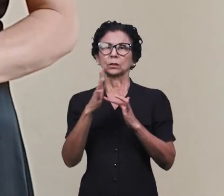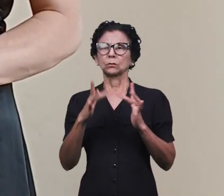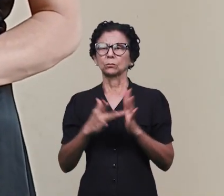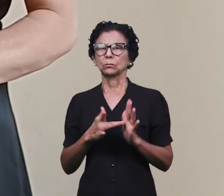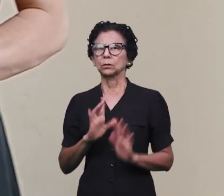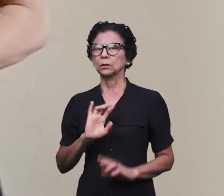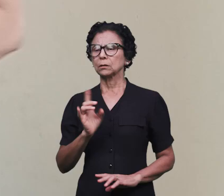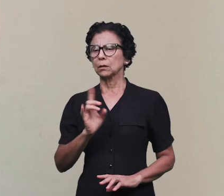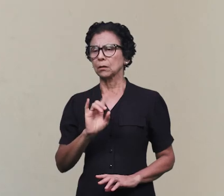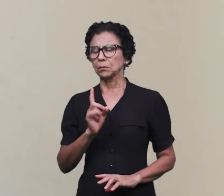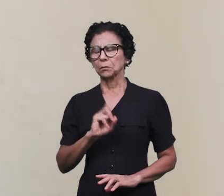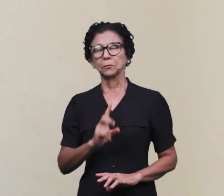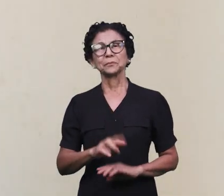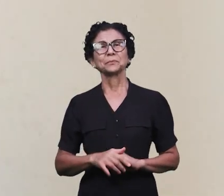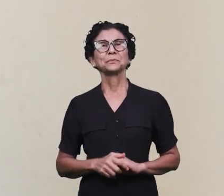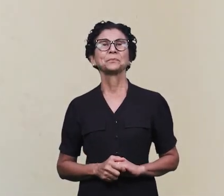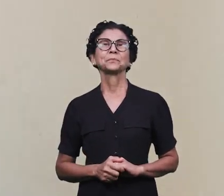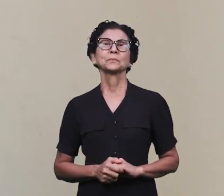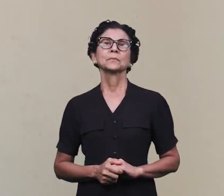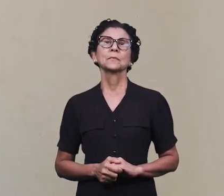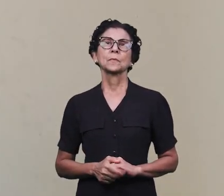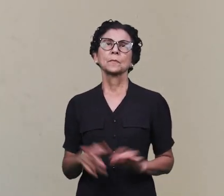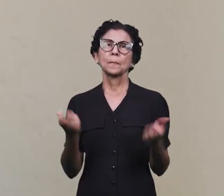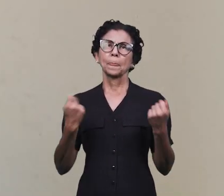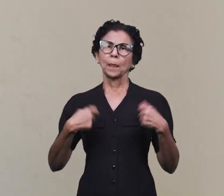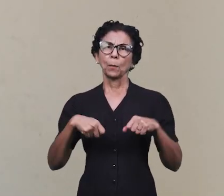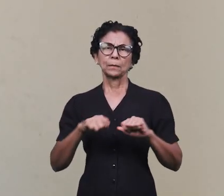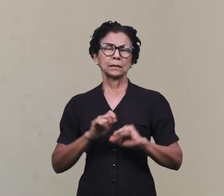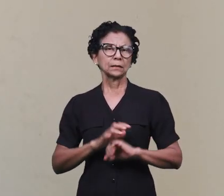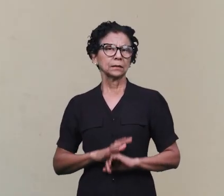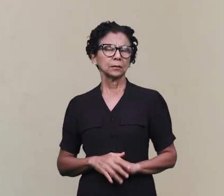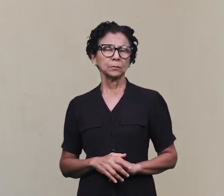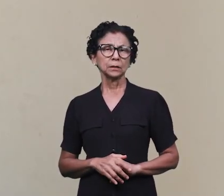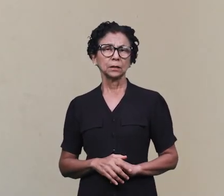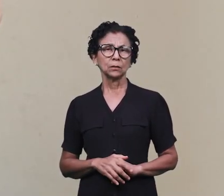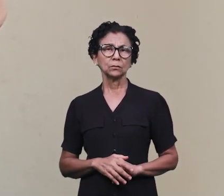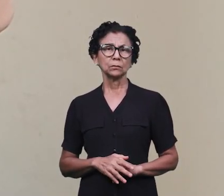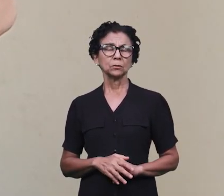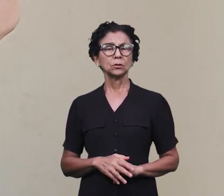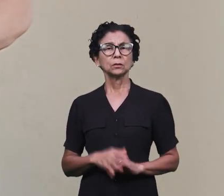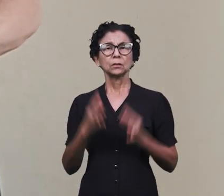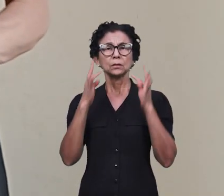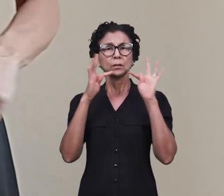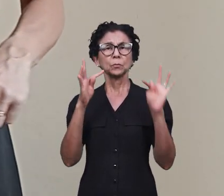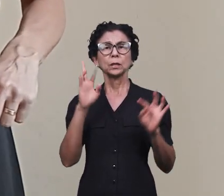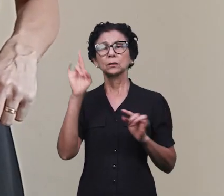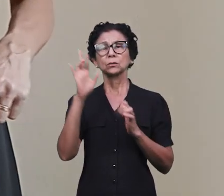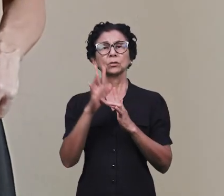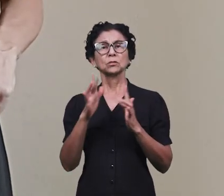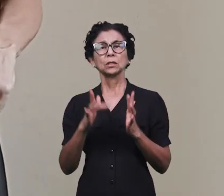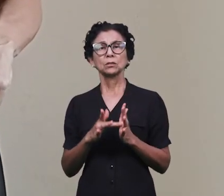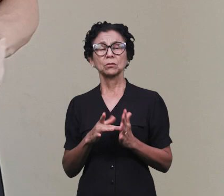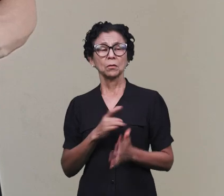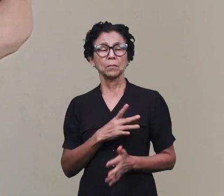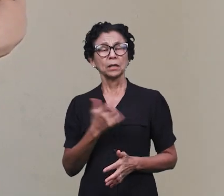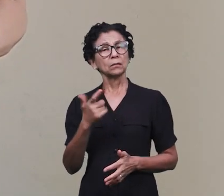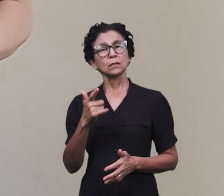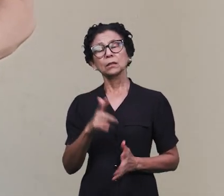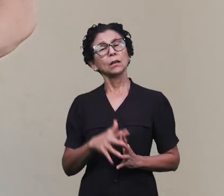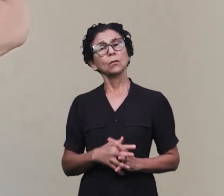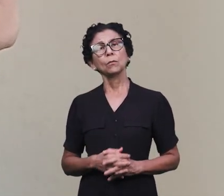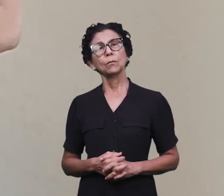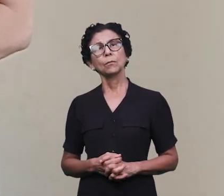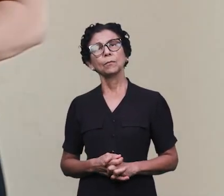criança compreenda que não precisamos ter medo de falar do Senhor. Estamos no mês de evangelização de